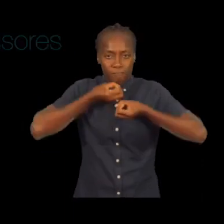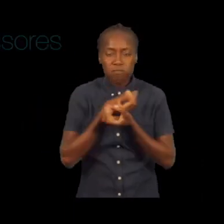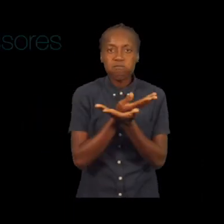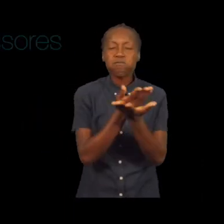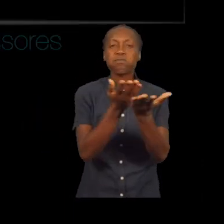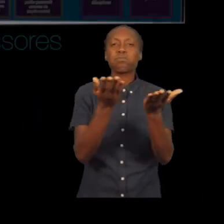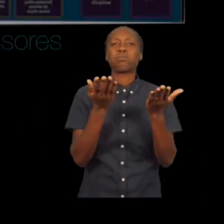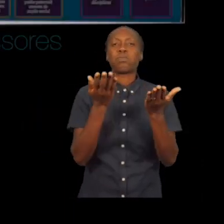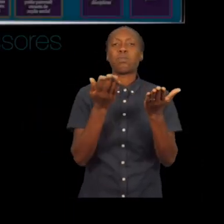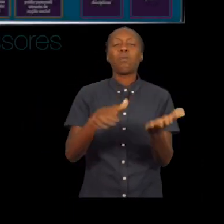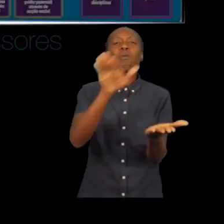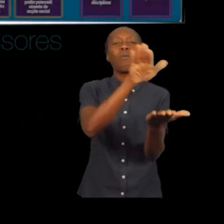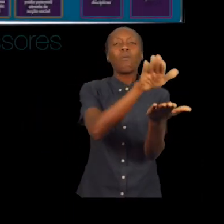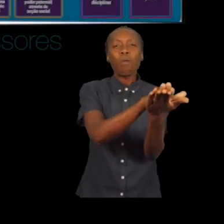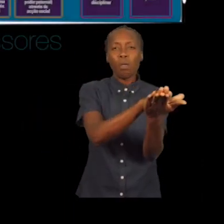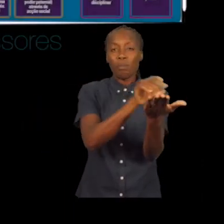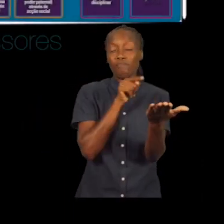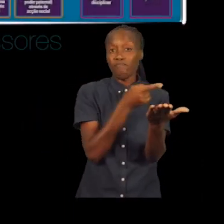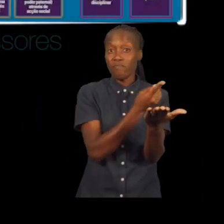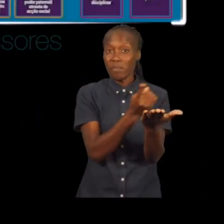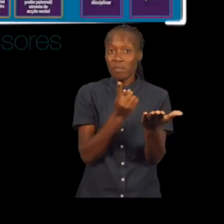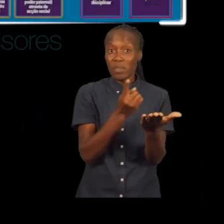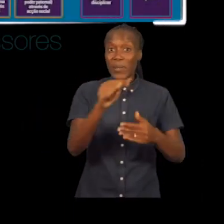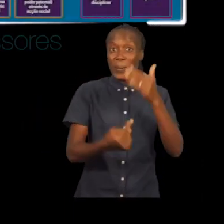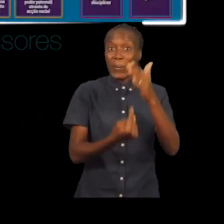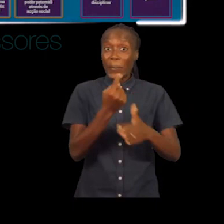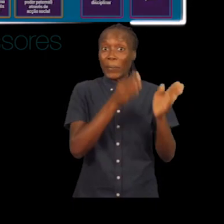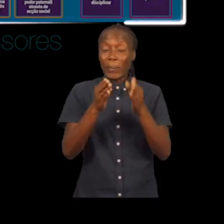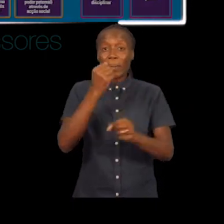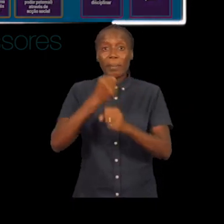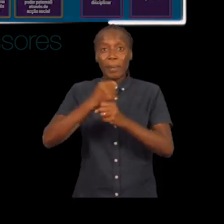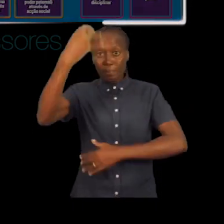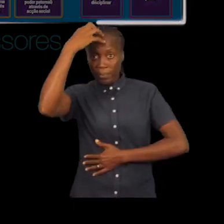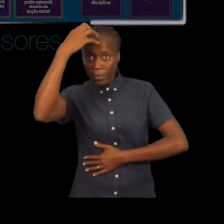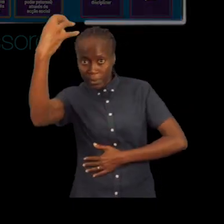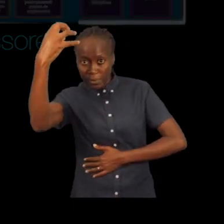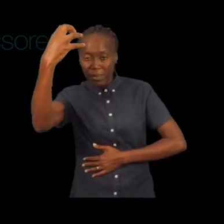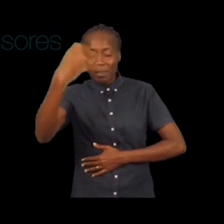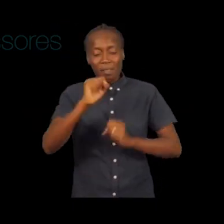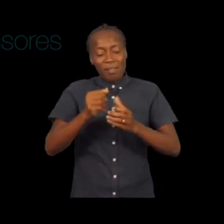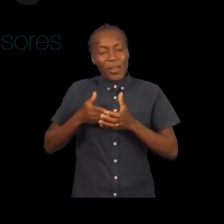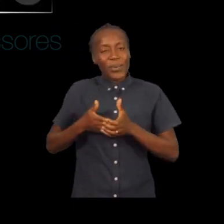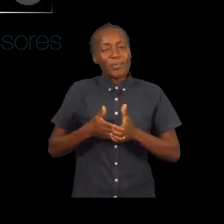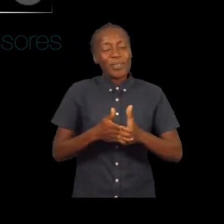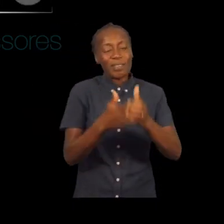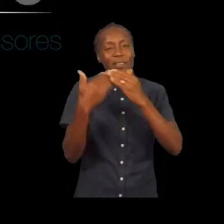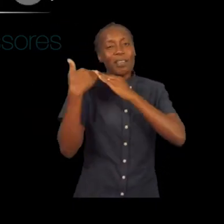como propõe o fluxograma que acabamos de apresentar porque se conseguirmos ter o 116